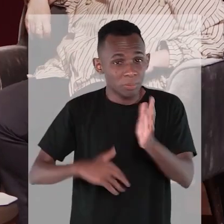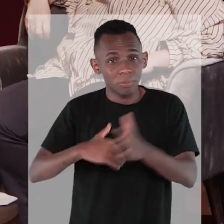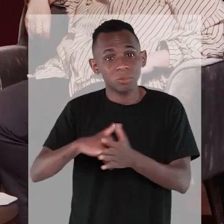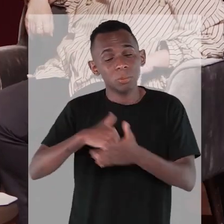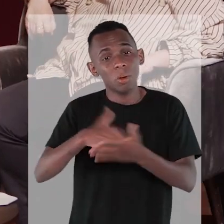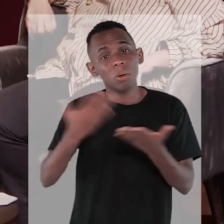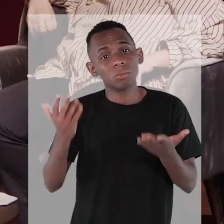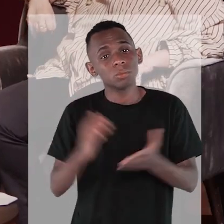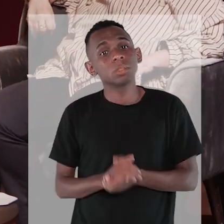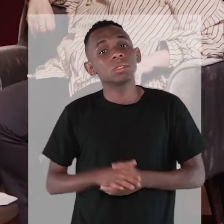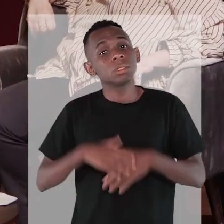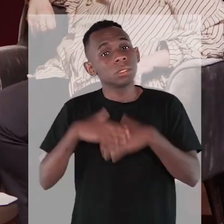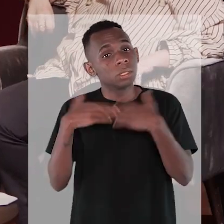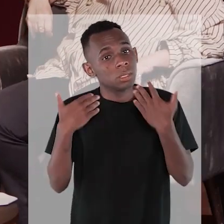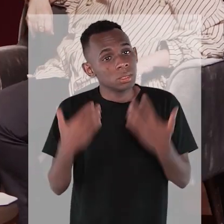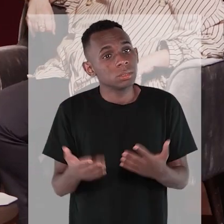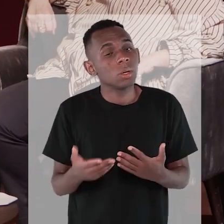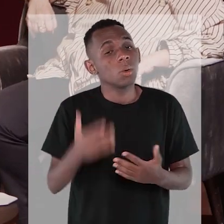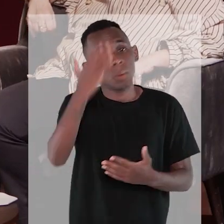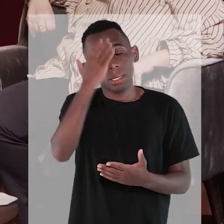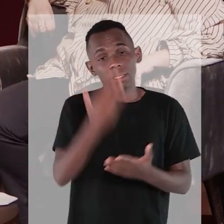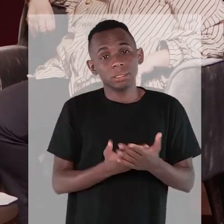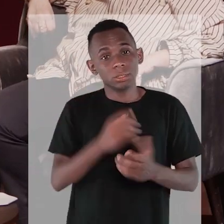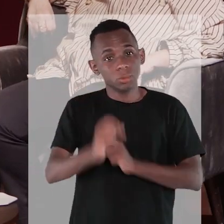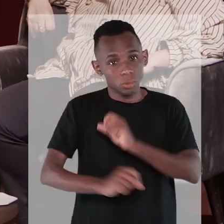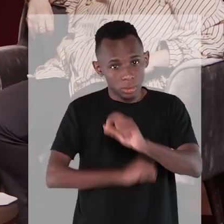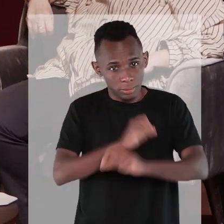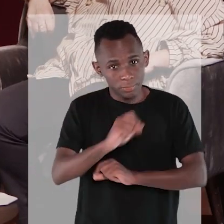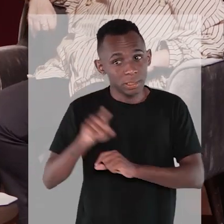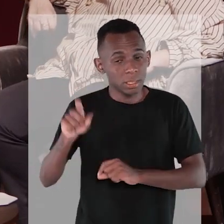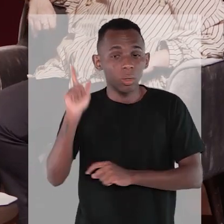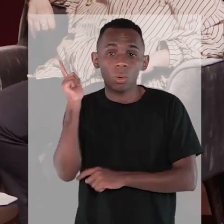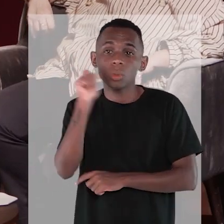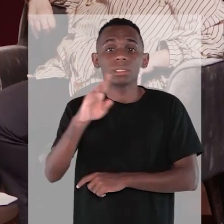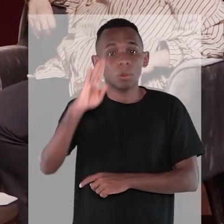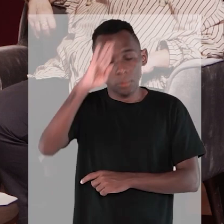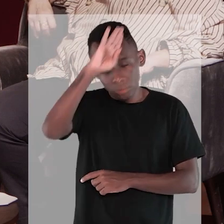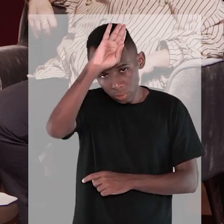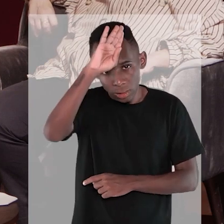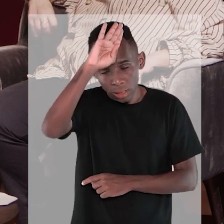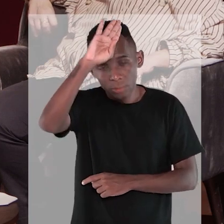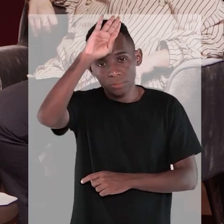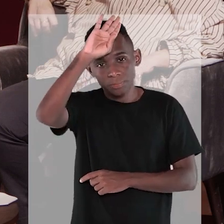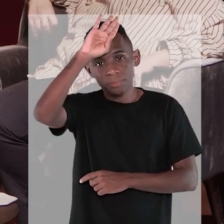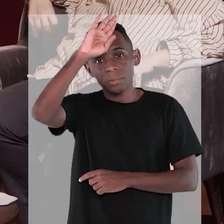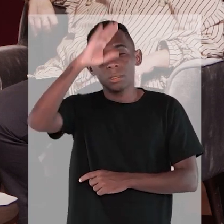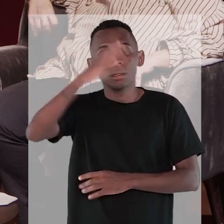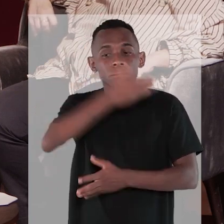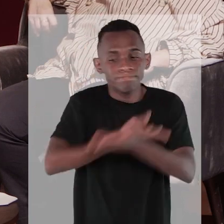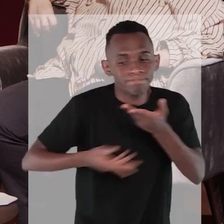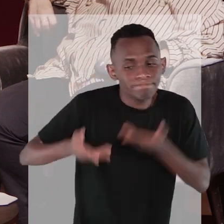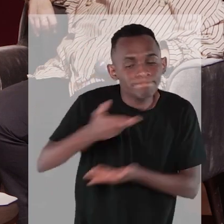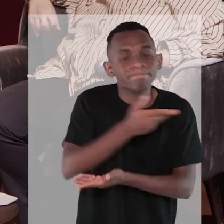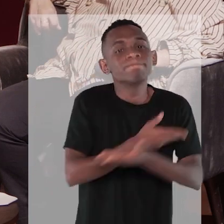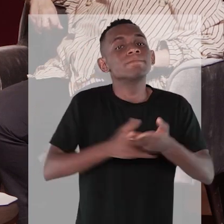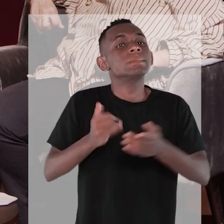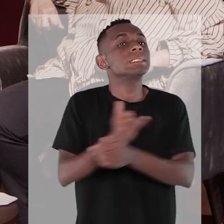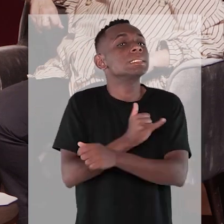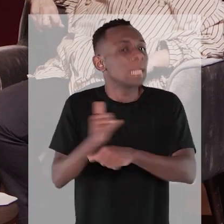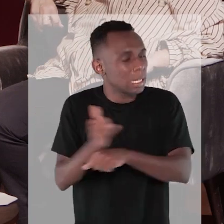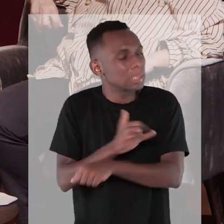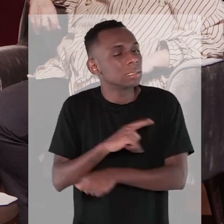usando. Então, eu acho que ele tem... ele consegue jogar muito bem nessa linguagem. Então, acho que a coisa de